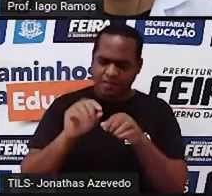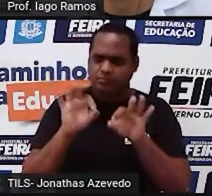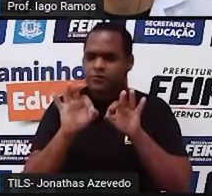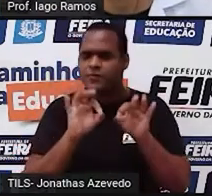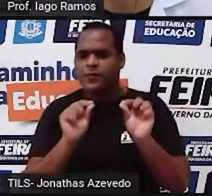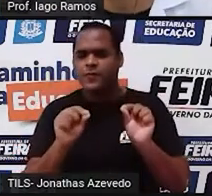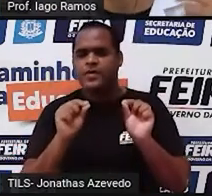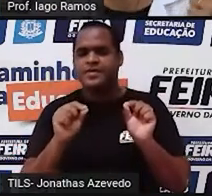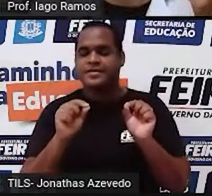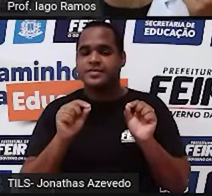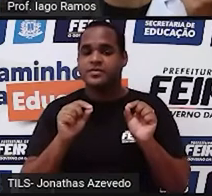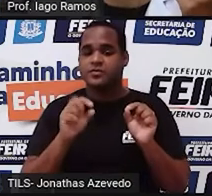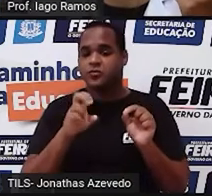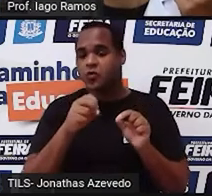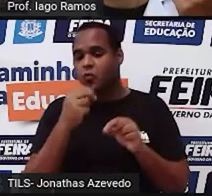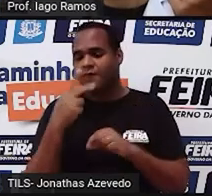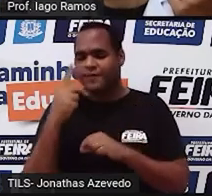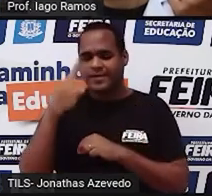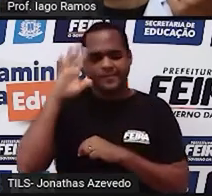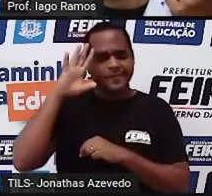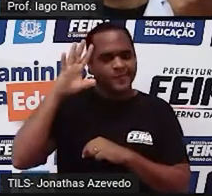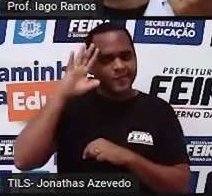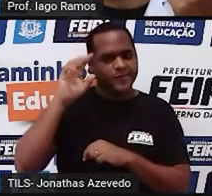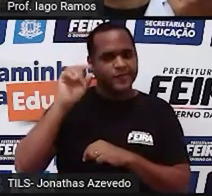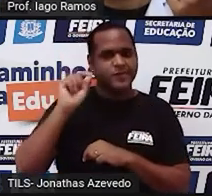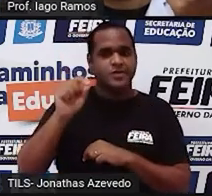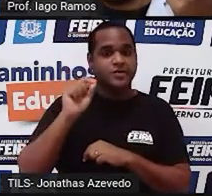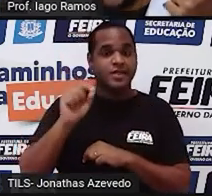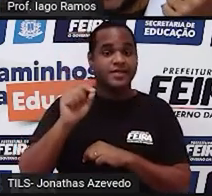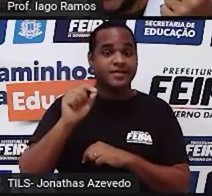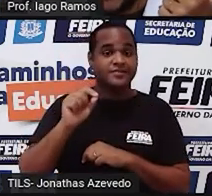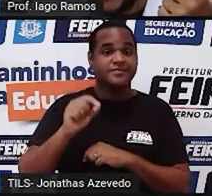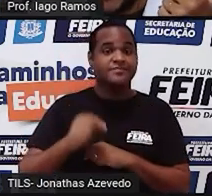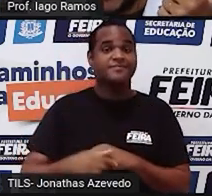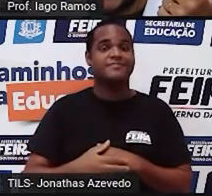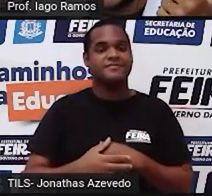fazer ou o que que você deve fazer